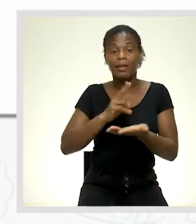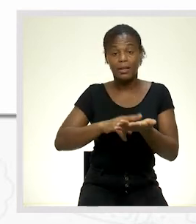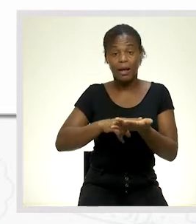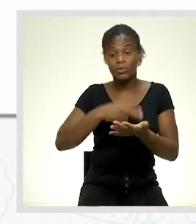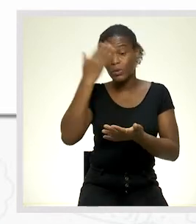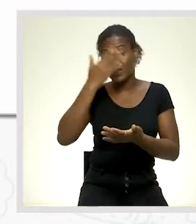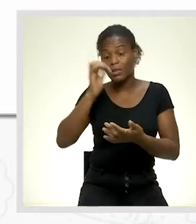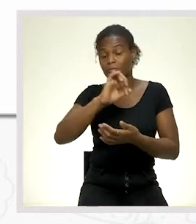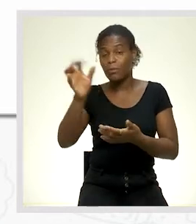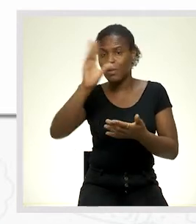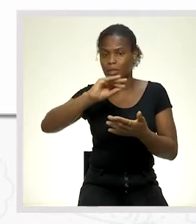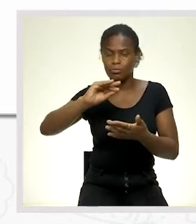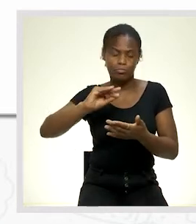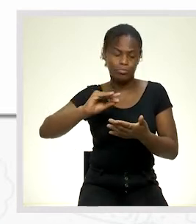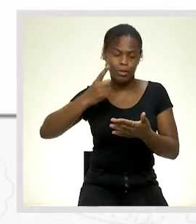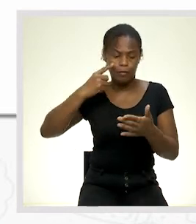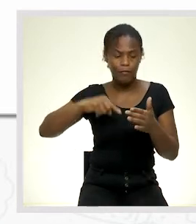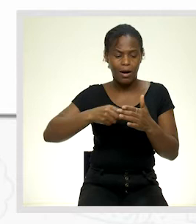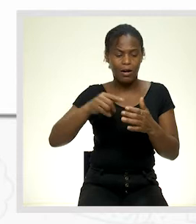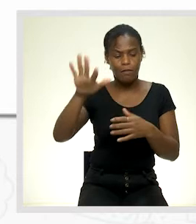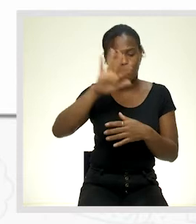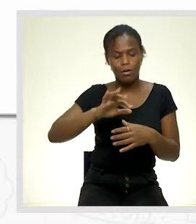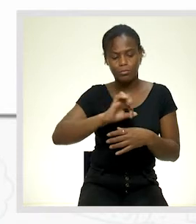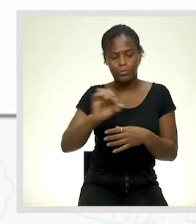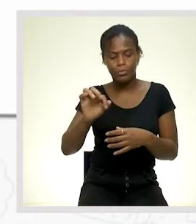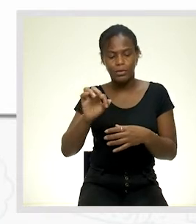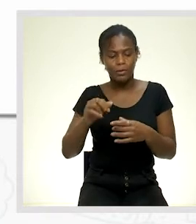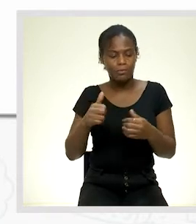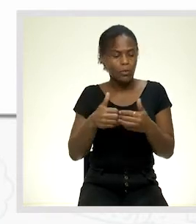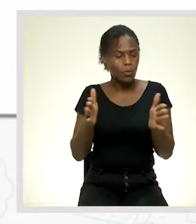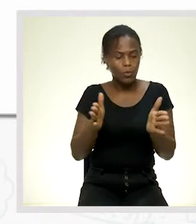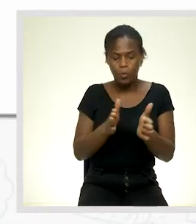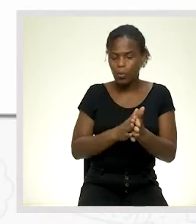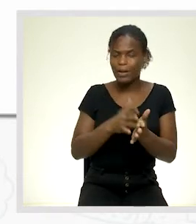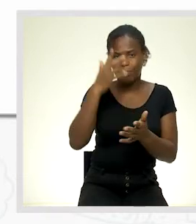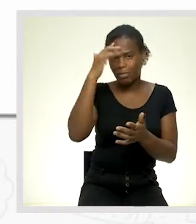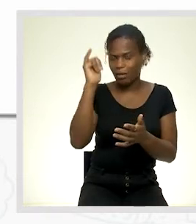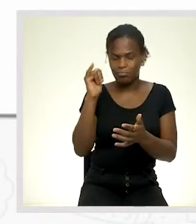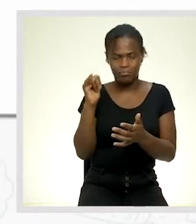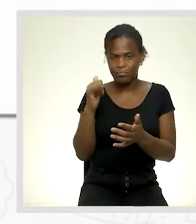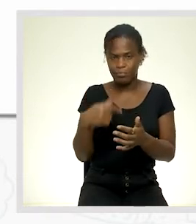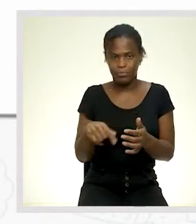os seus mais triviais aspectos, destituídos de toda a idealização.